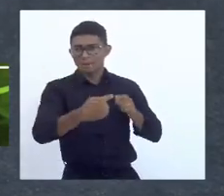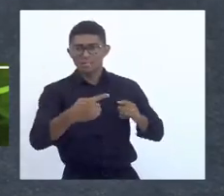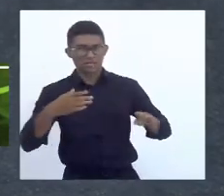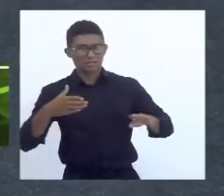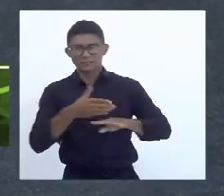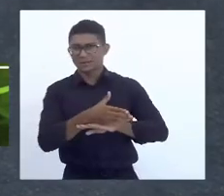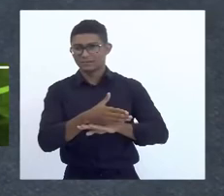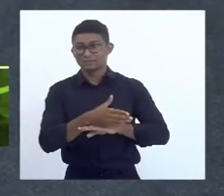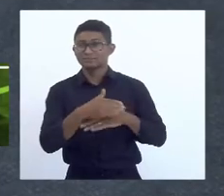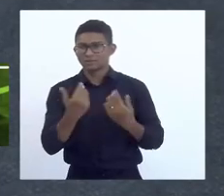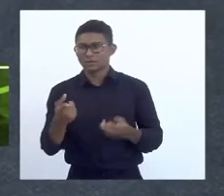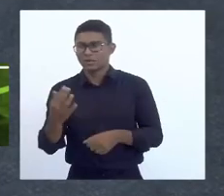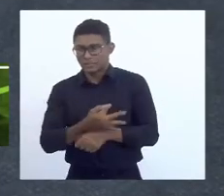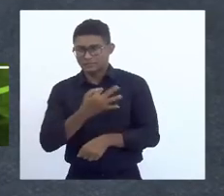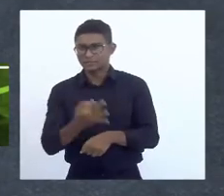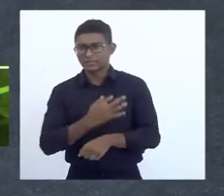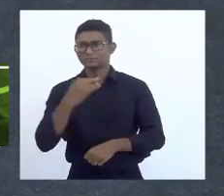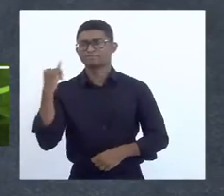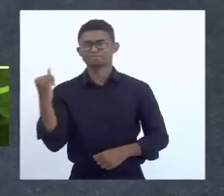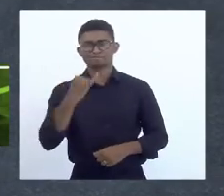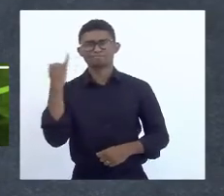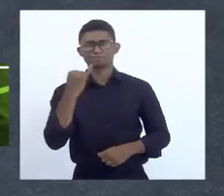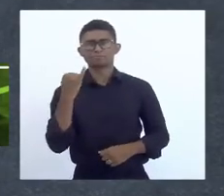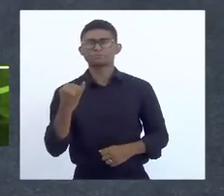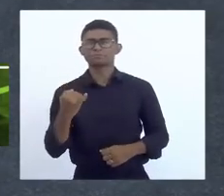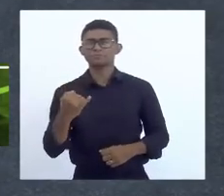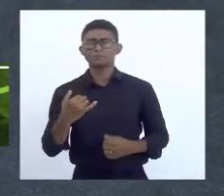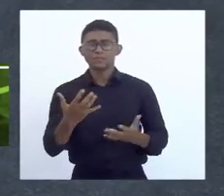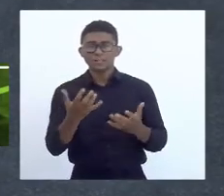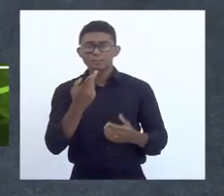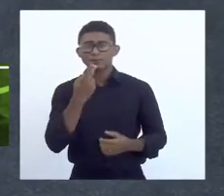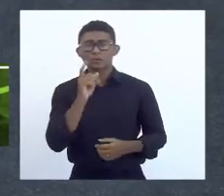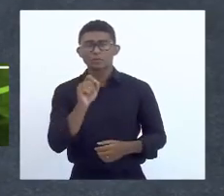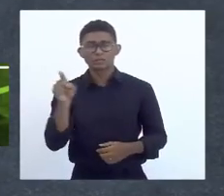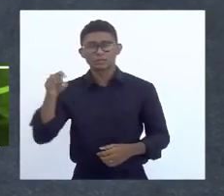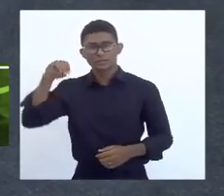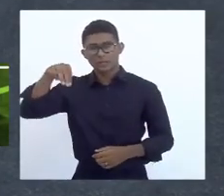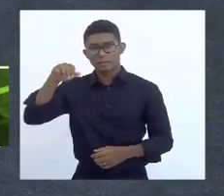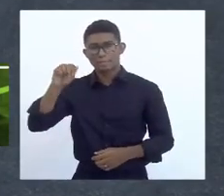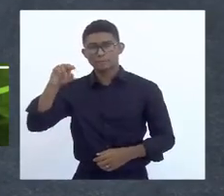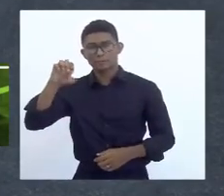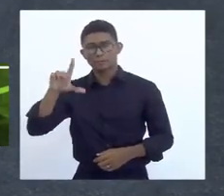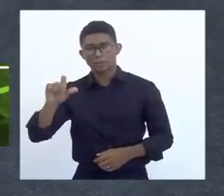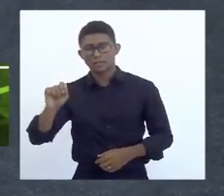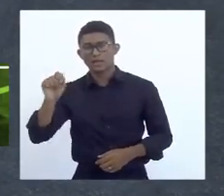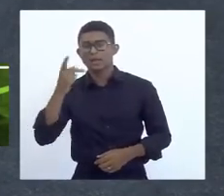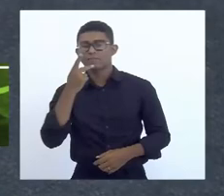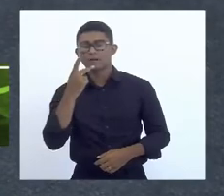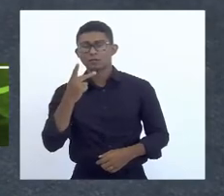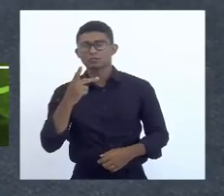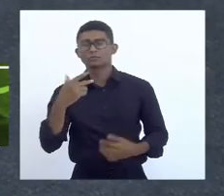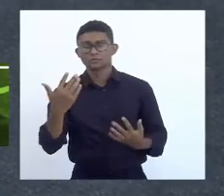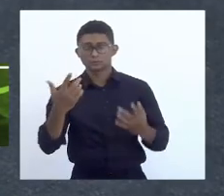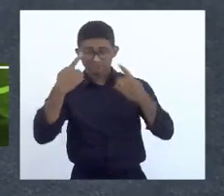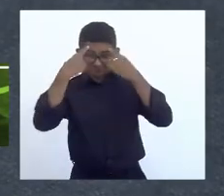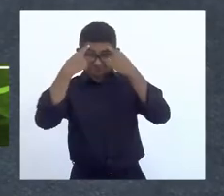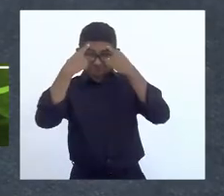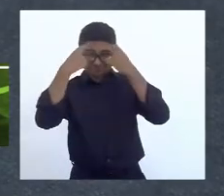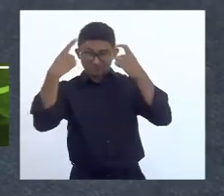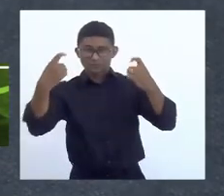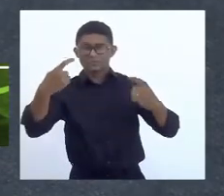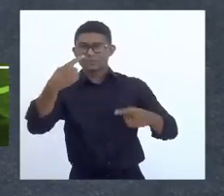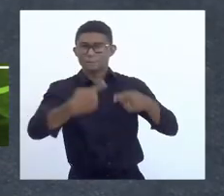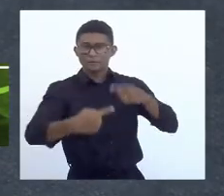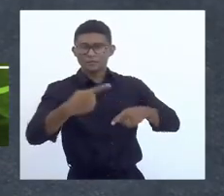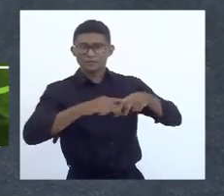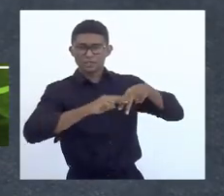resistência é fundamental. Eu queria destacar o que a Manuela falou. Aumentou a violência política de gênero? Aumentou, até